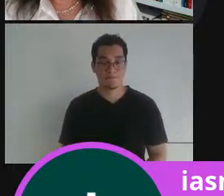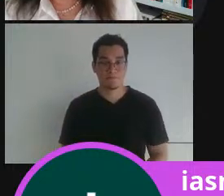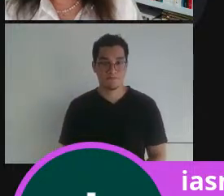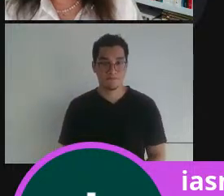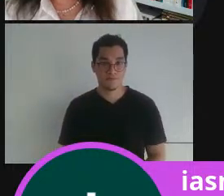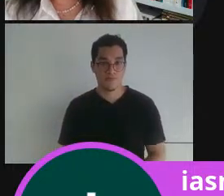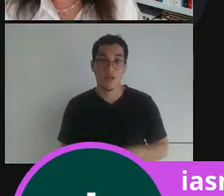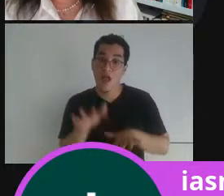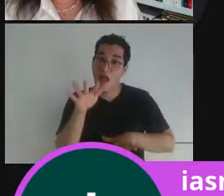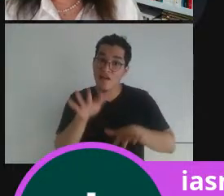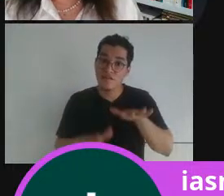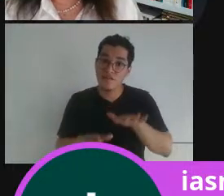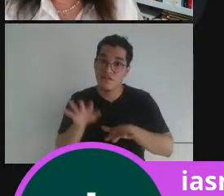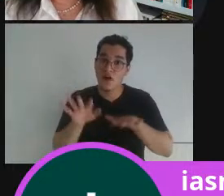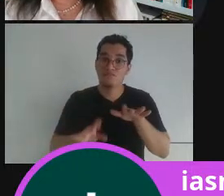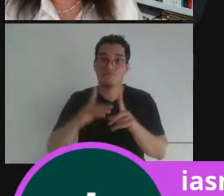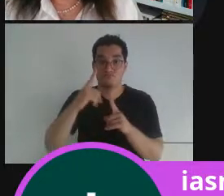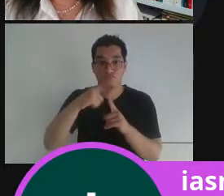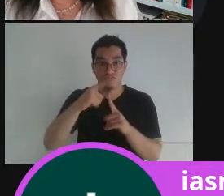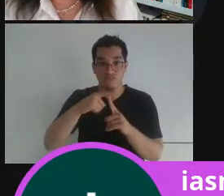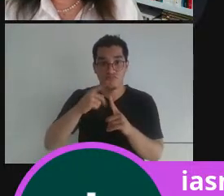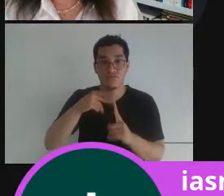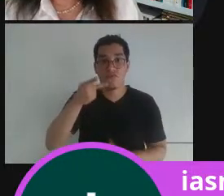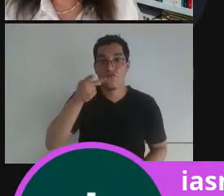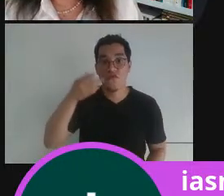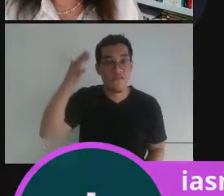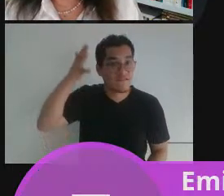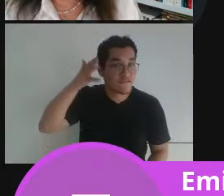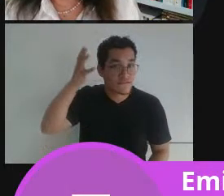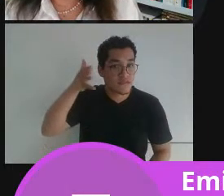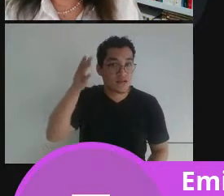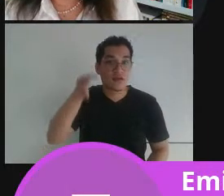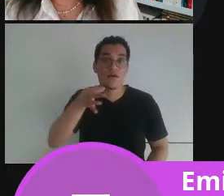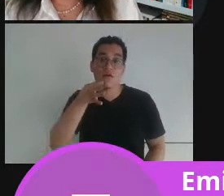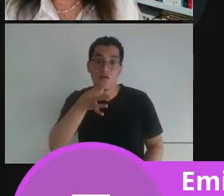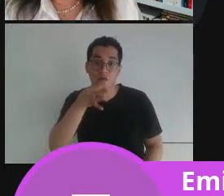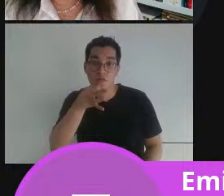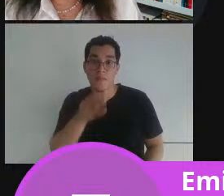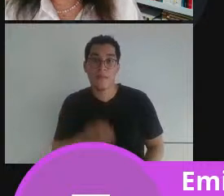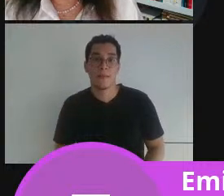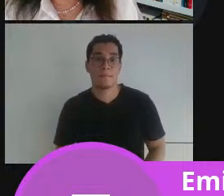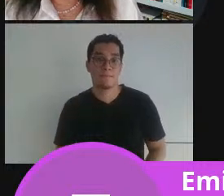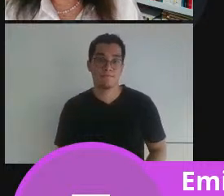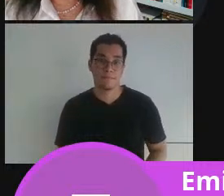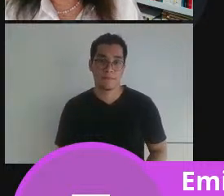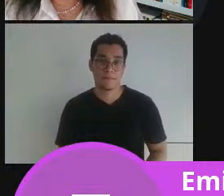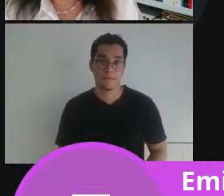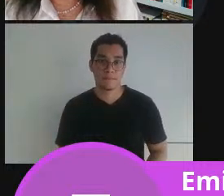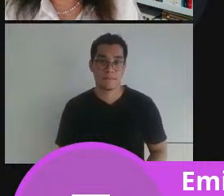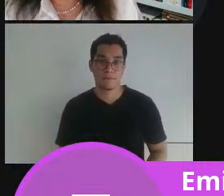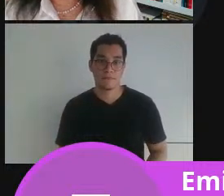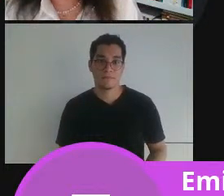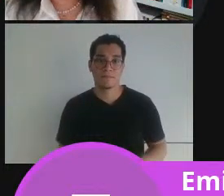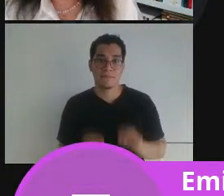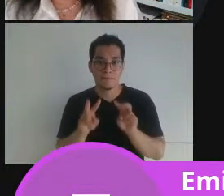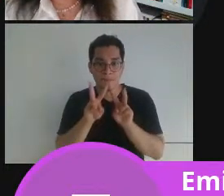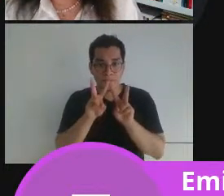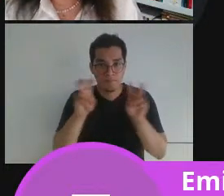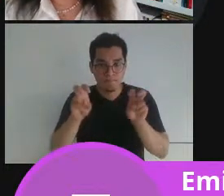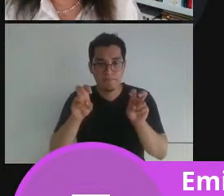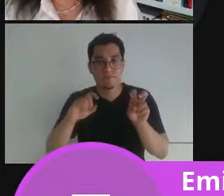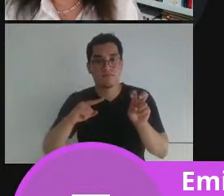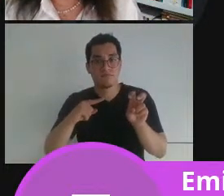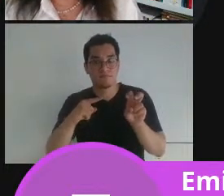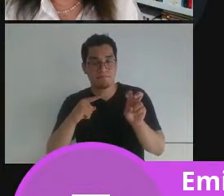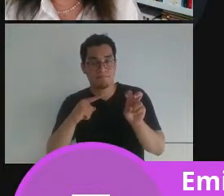discurso comentário induz o locutor enunciador, primeiro, a expressar um ponto de vista. O meio midiático online corrobora